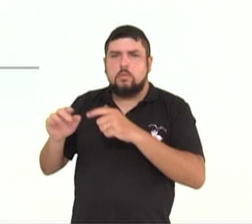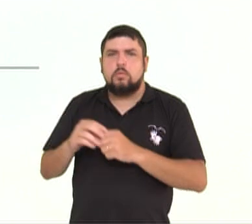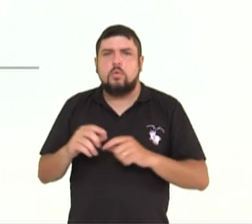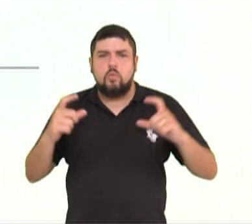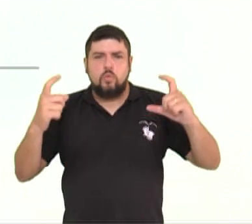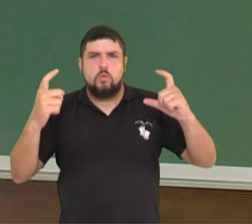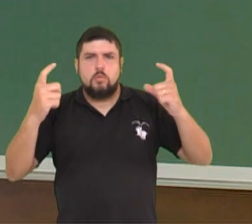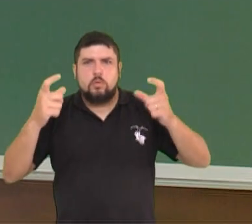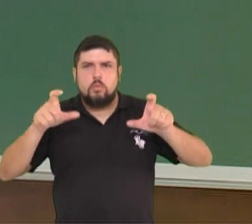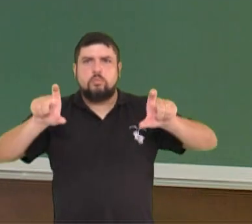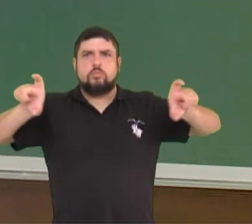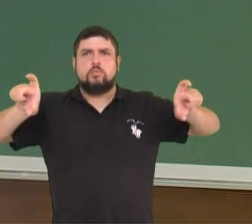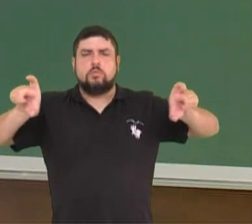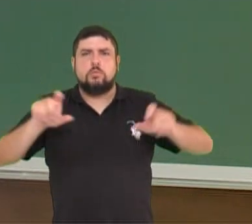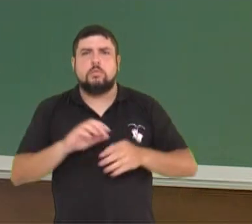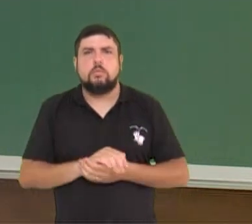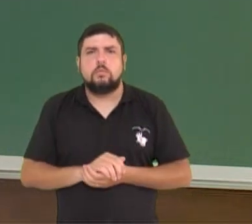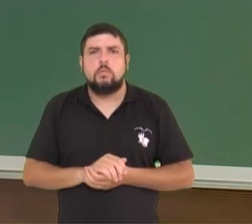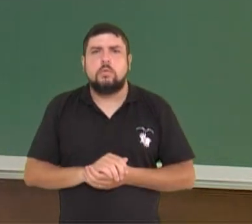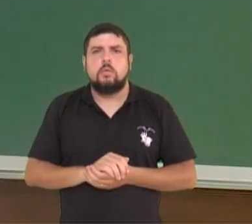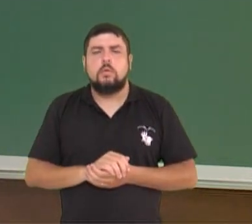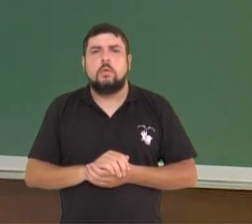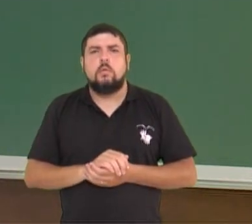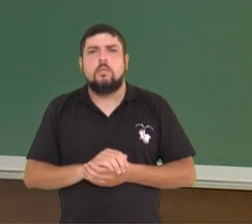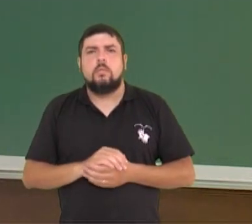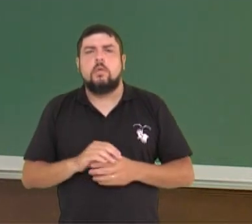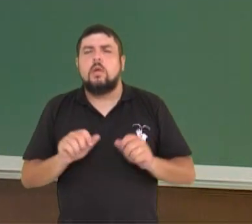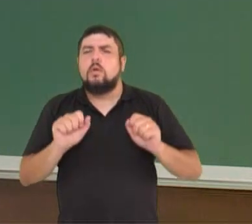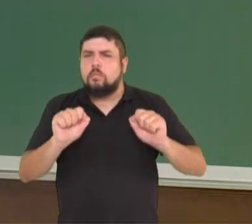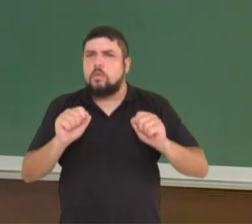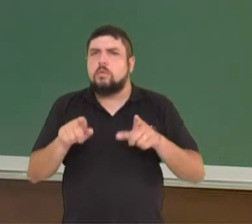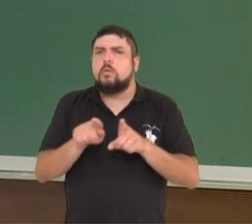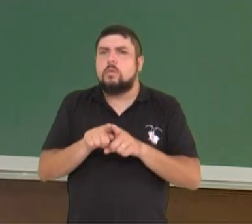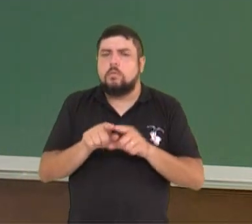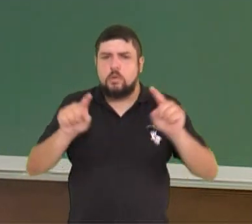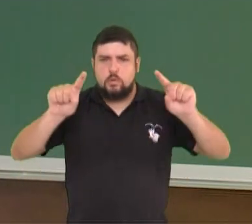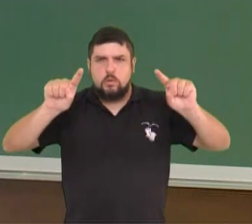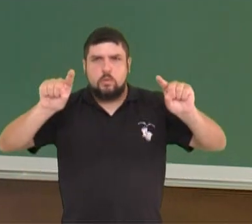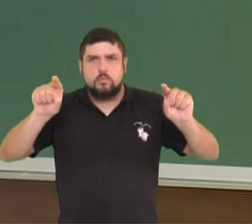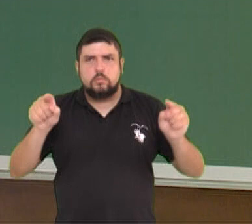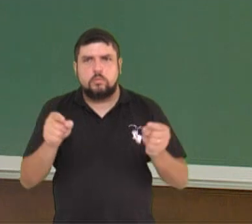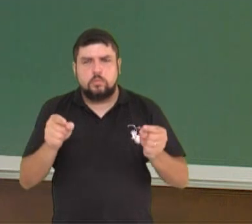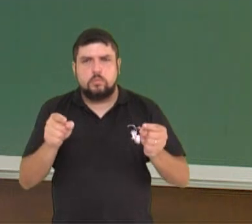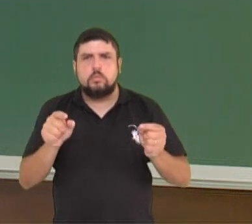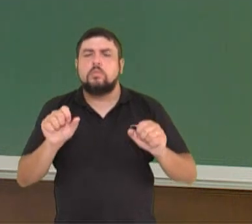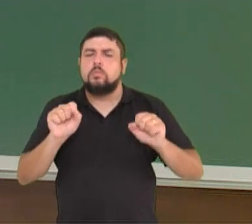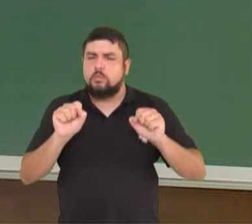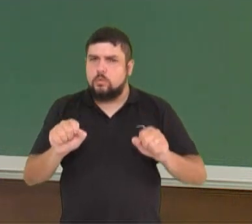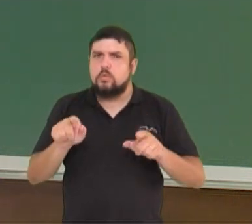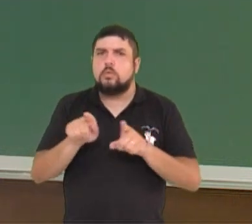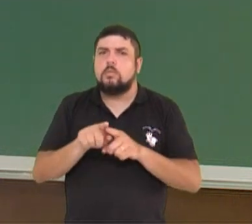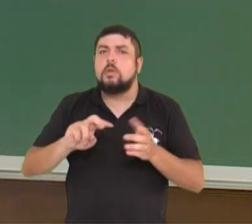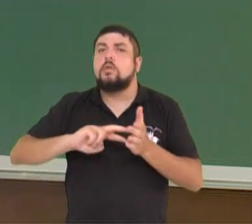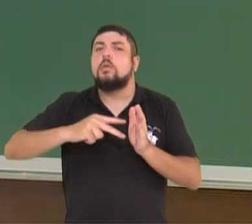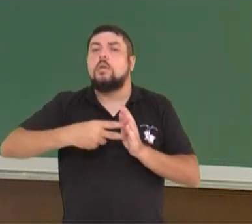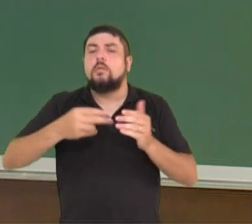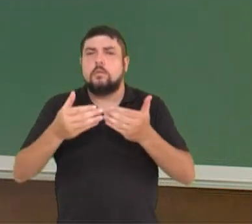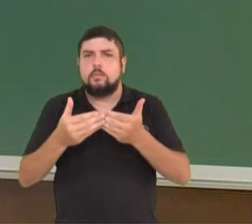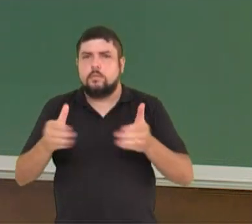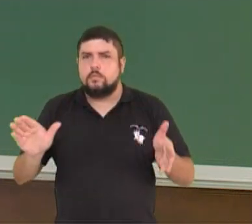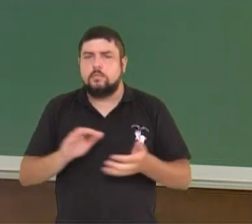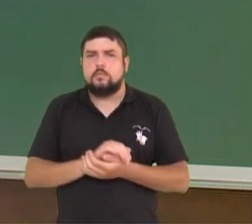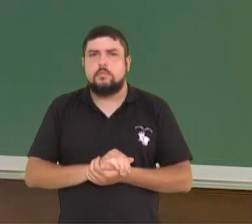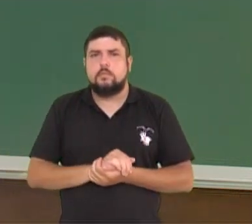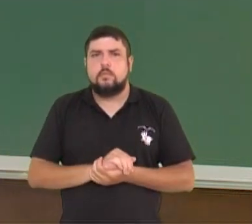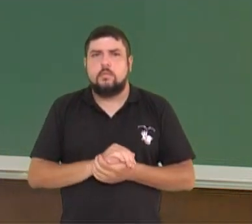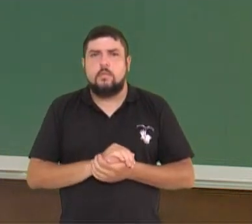fora. Esse tipo de intervalo também pode ser dado entre parênteses, tá? Então, se você coloca entre parênteses, também significa que é um intervalo aberto,